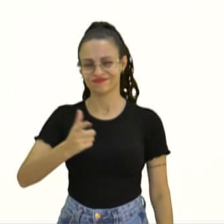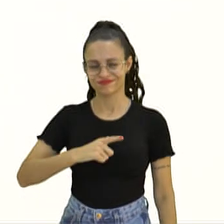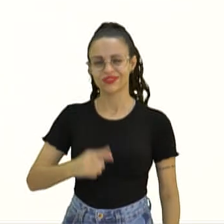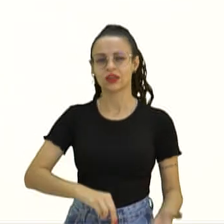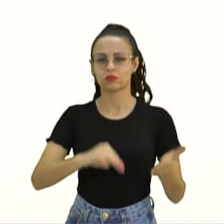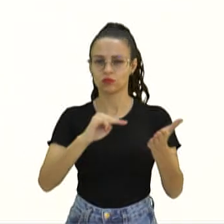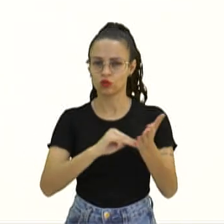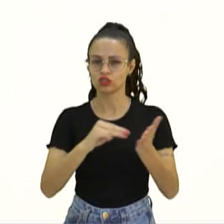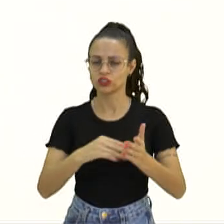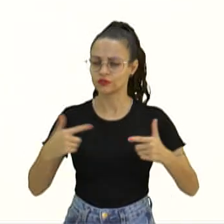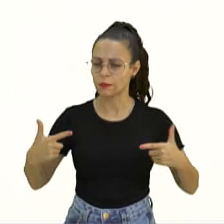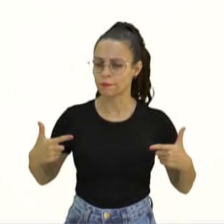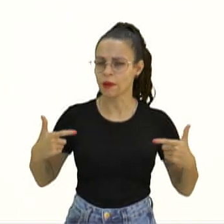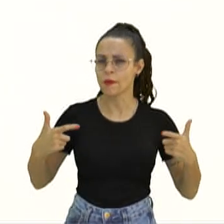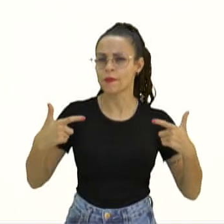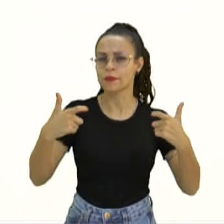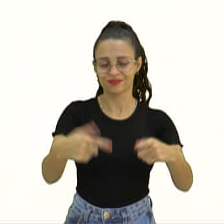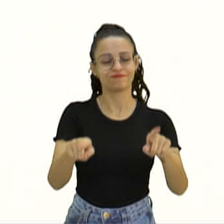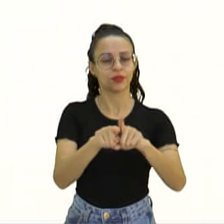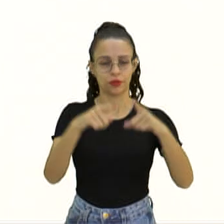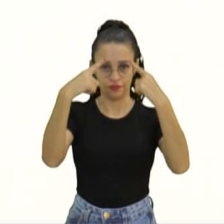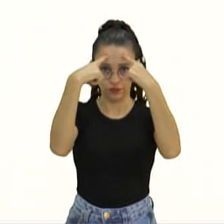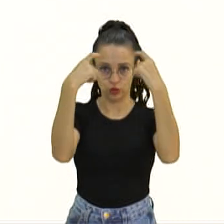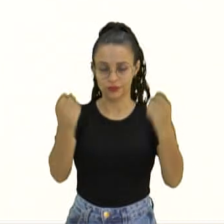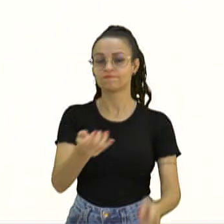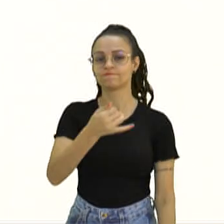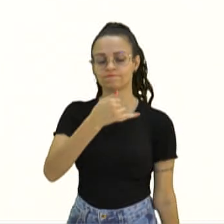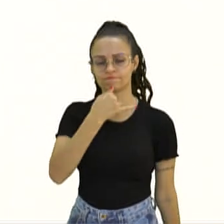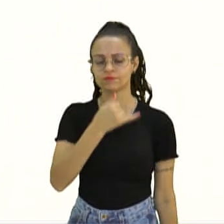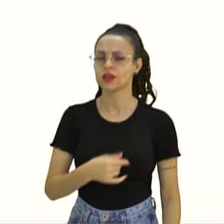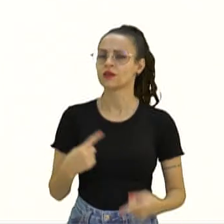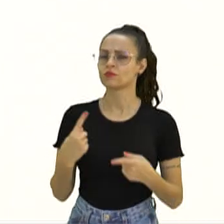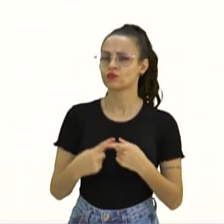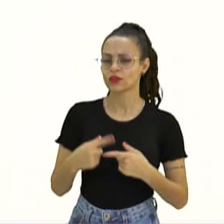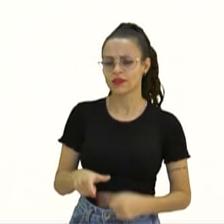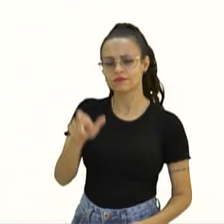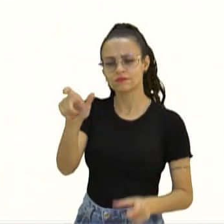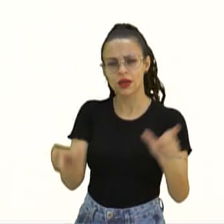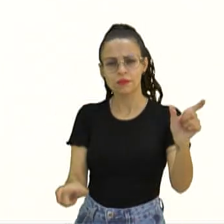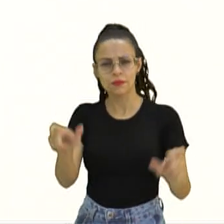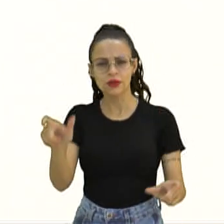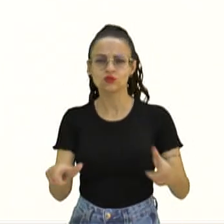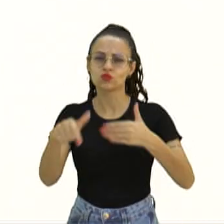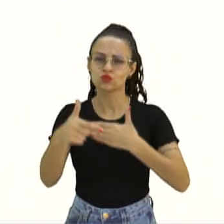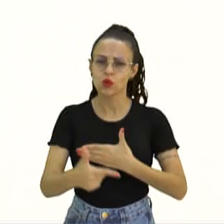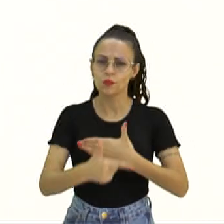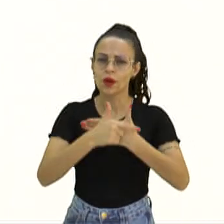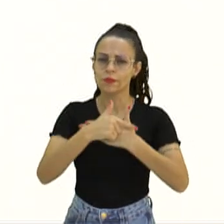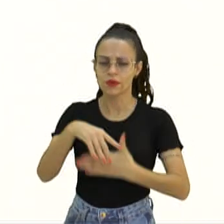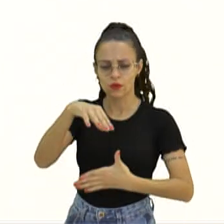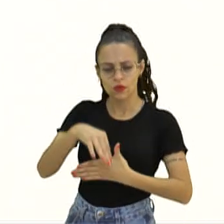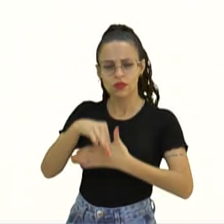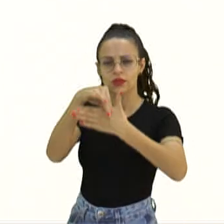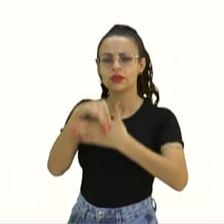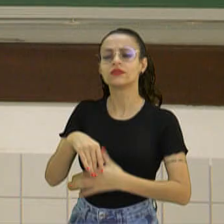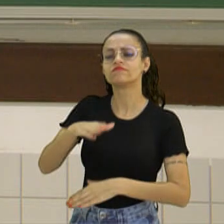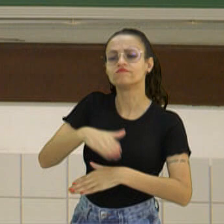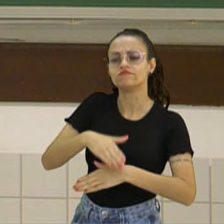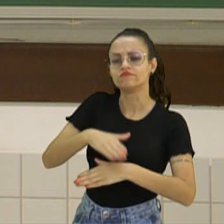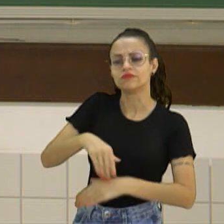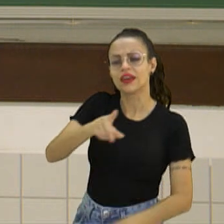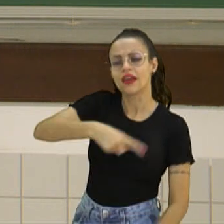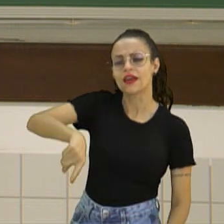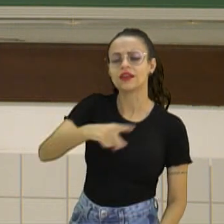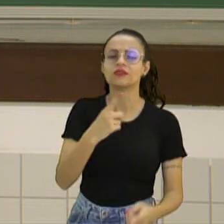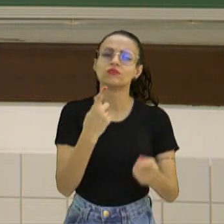guerras e violência infelizmente qual a função dos líderes no diálogo inter-religioso aliança O que